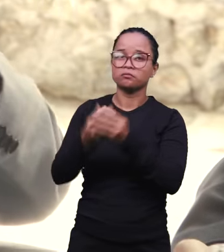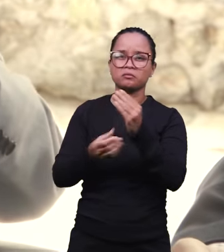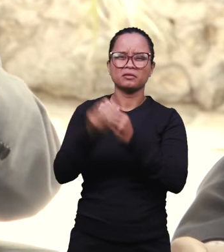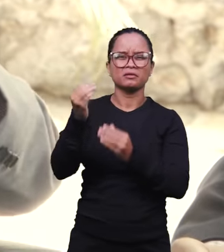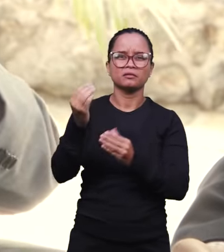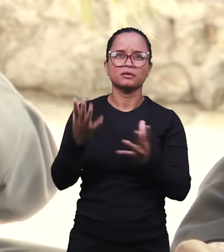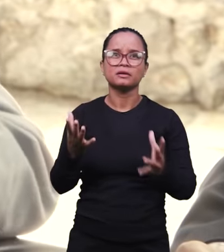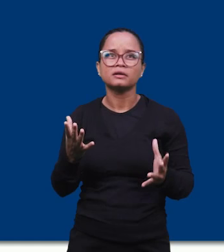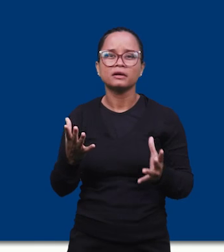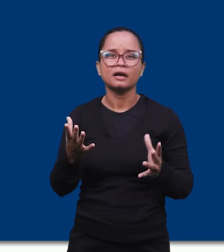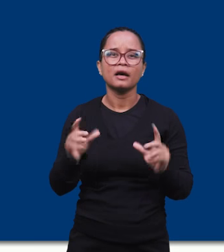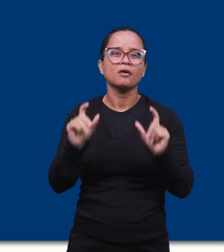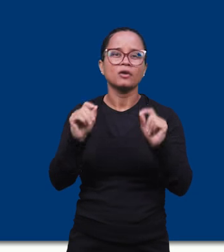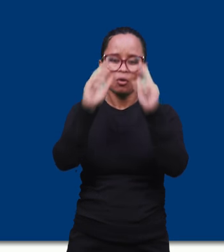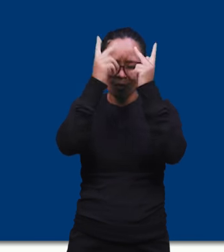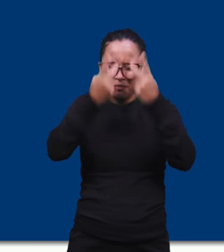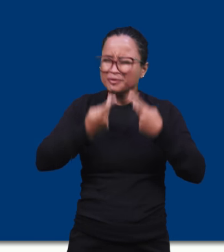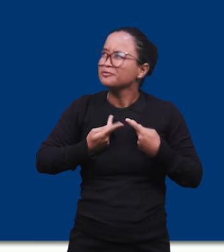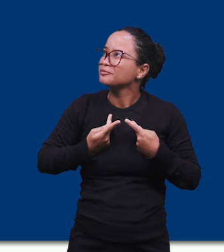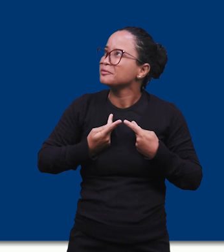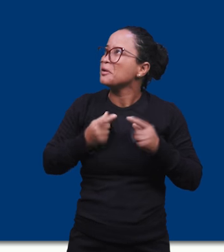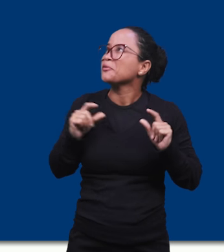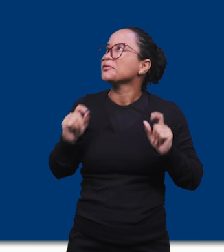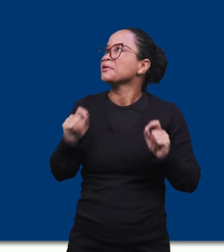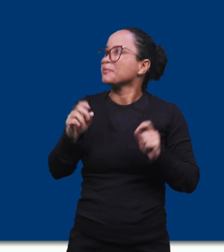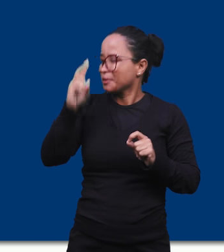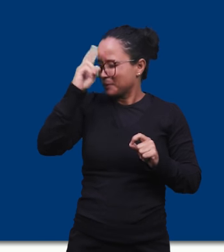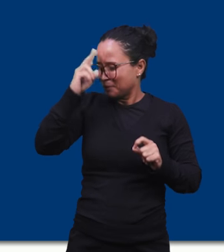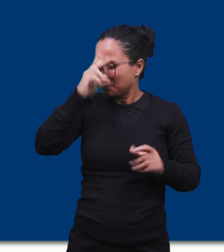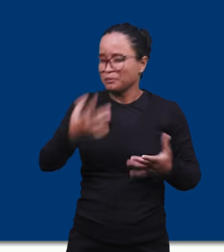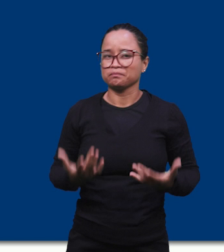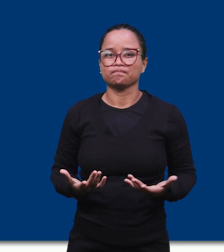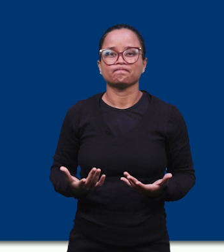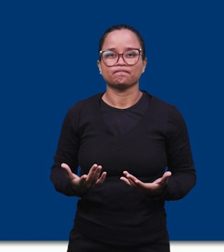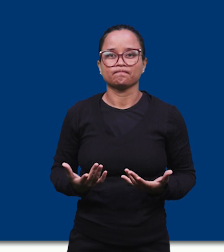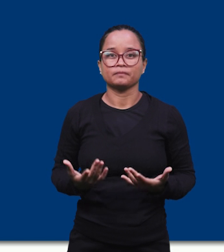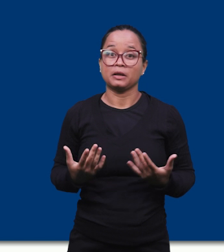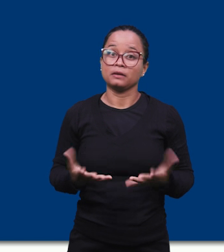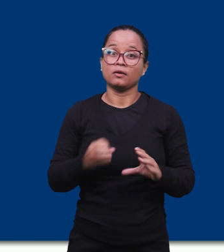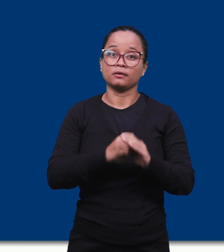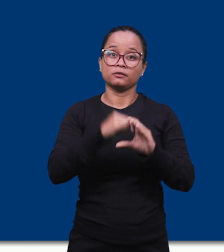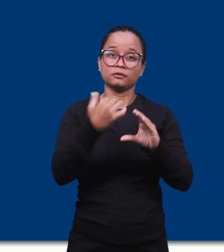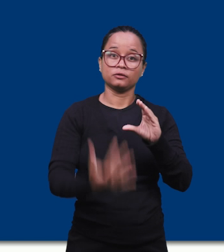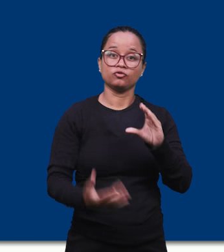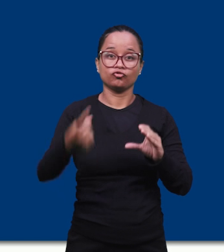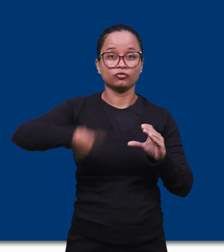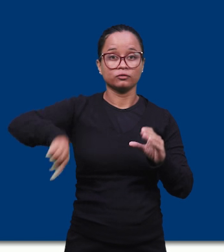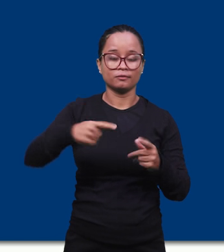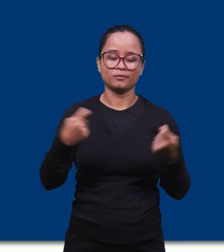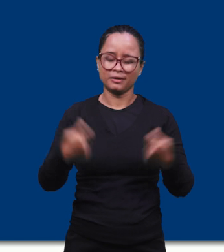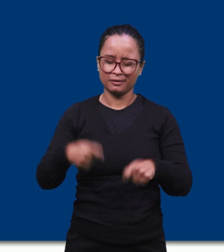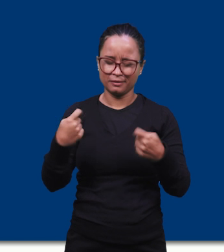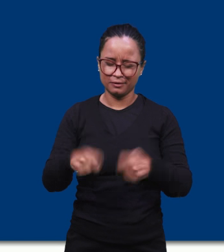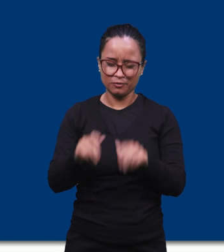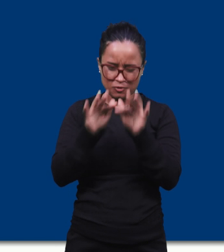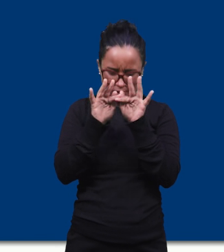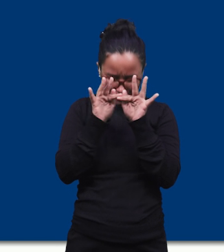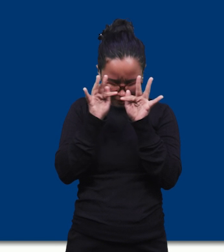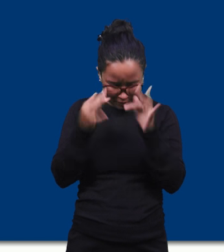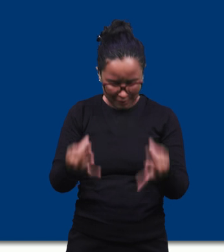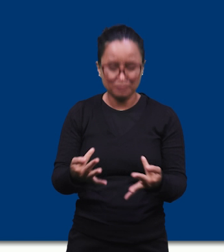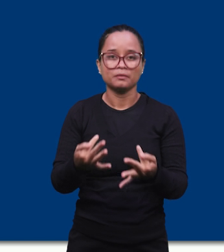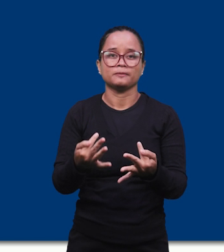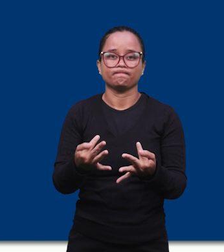homem mortal para que ele te lembres dele. Então esse é um aspecto que nós temos que assumir, na humildade